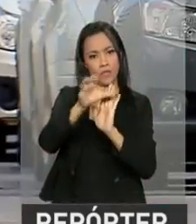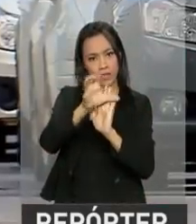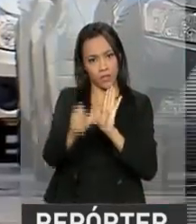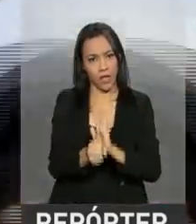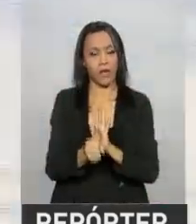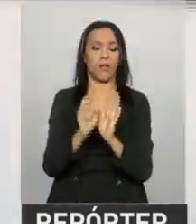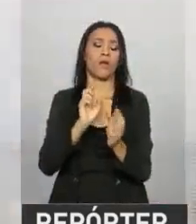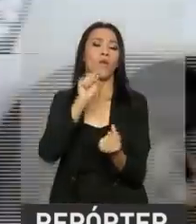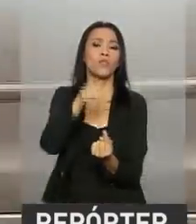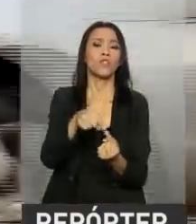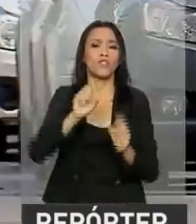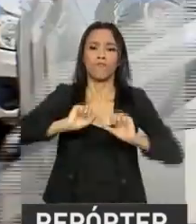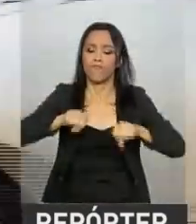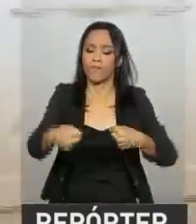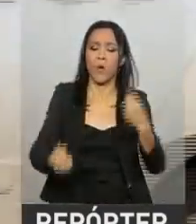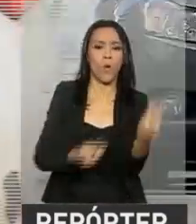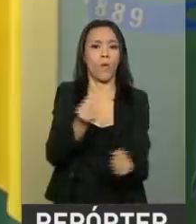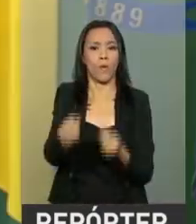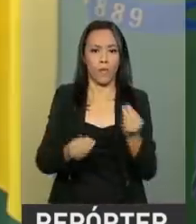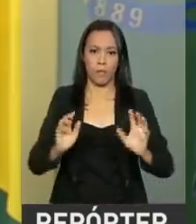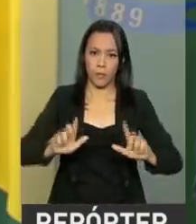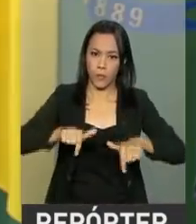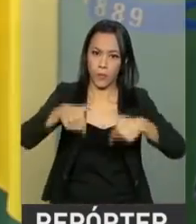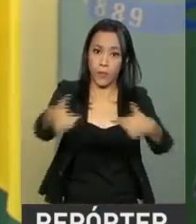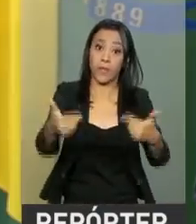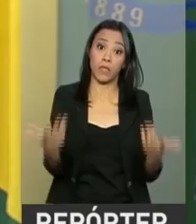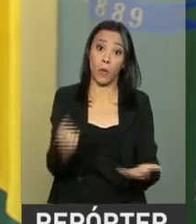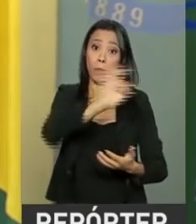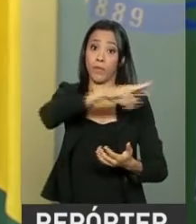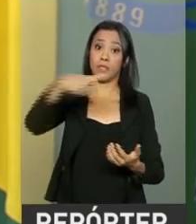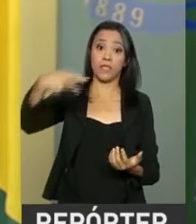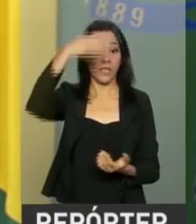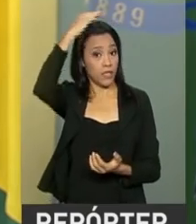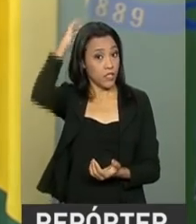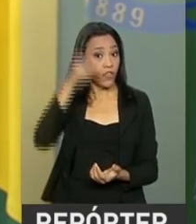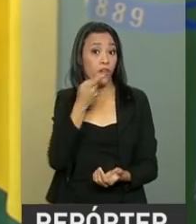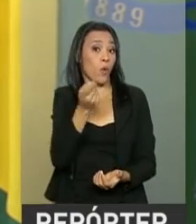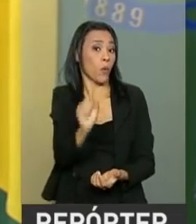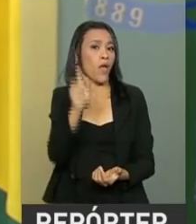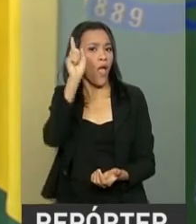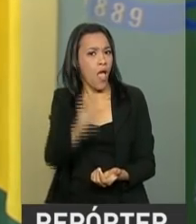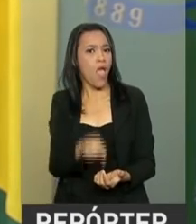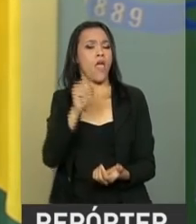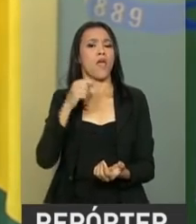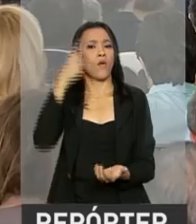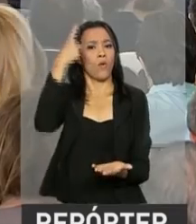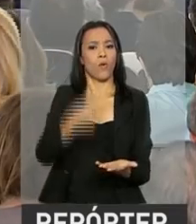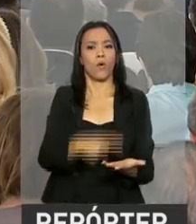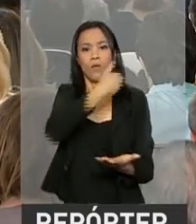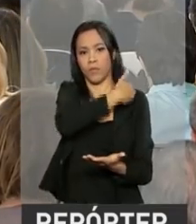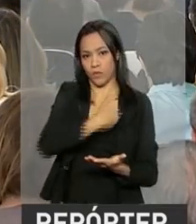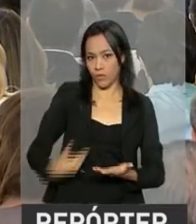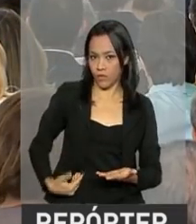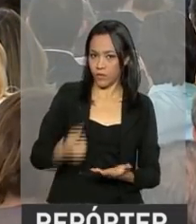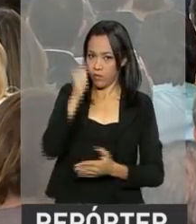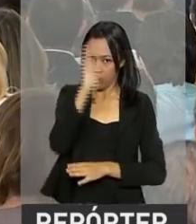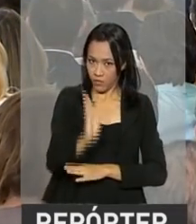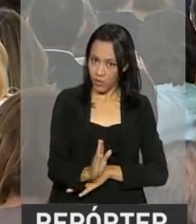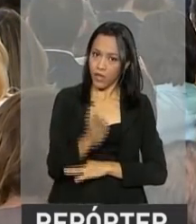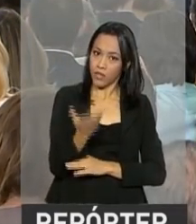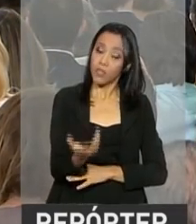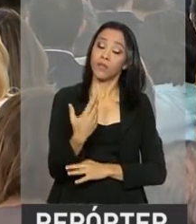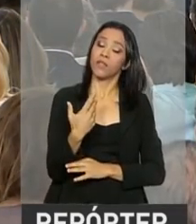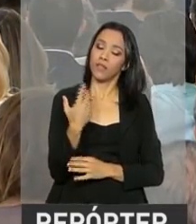limitar esse crescimento a 1,5 grau. O presidente disse que essa é uma questão do Estado brasileiro e que o país vem